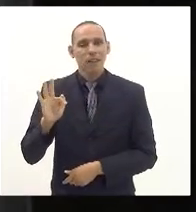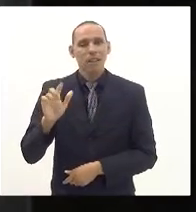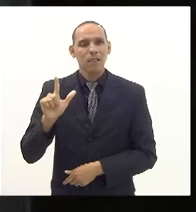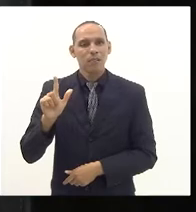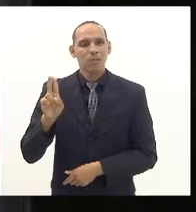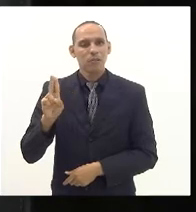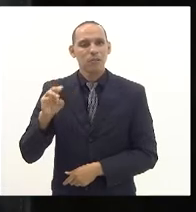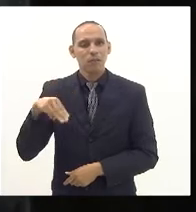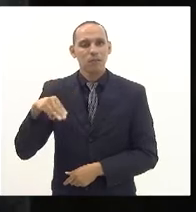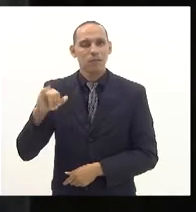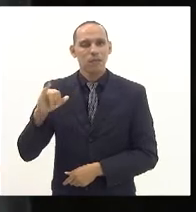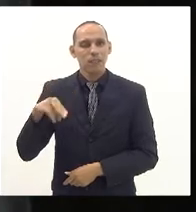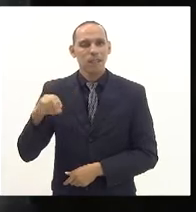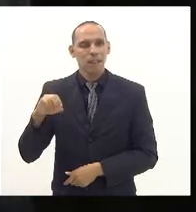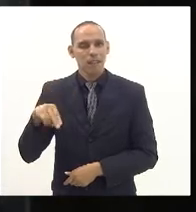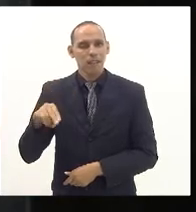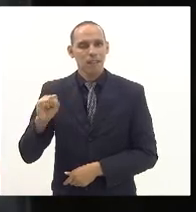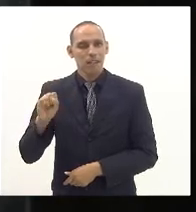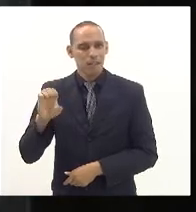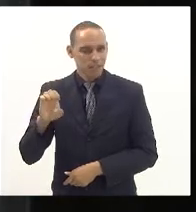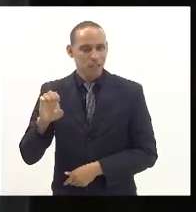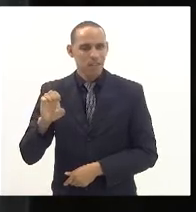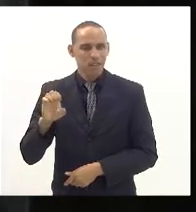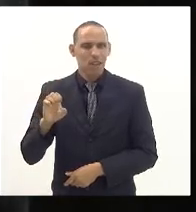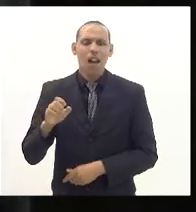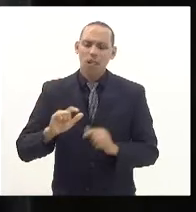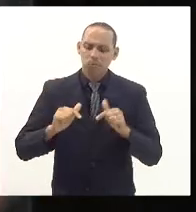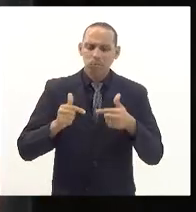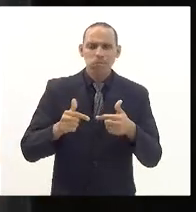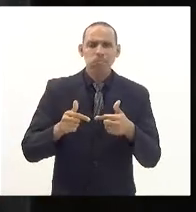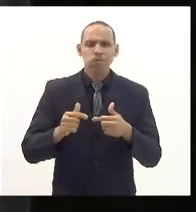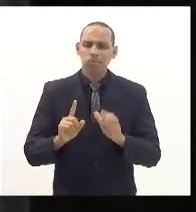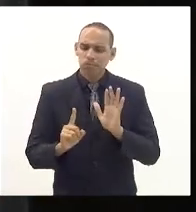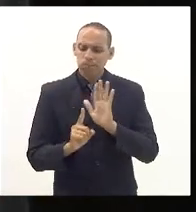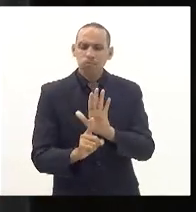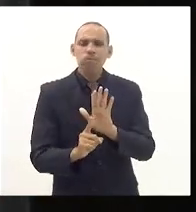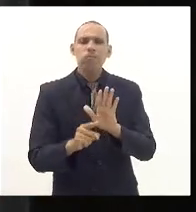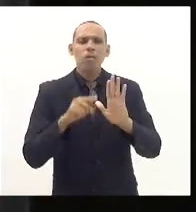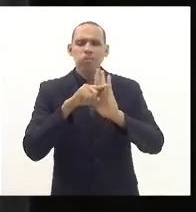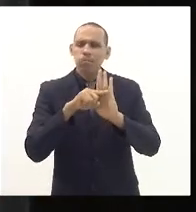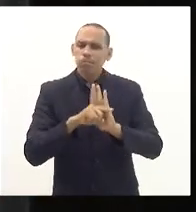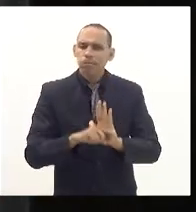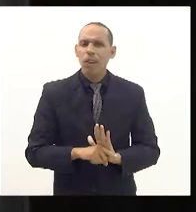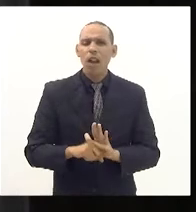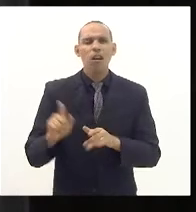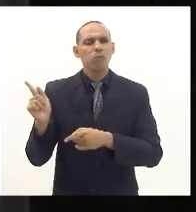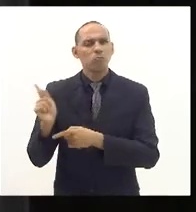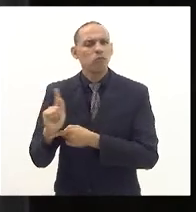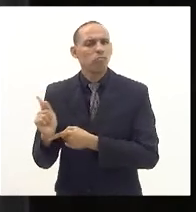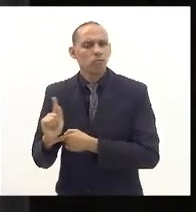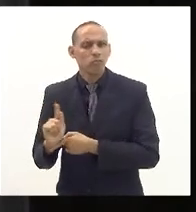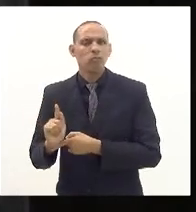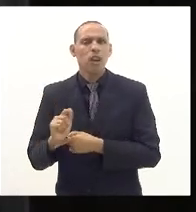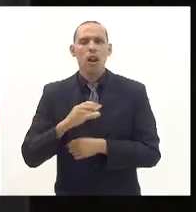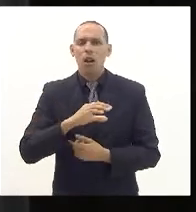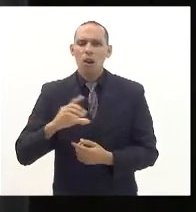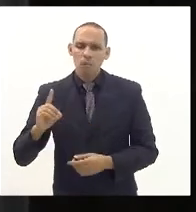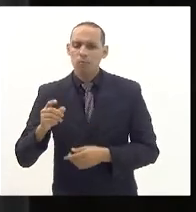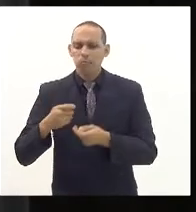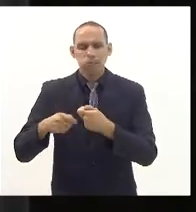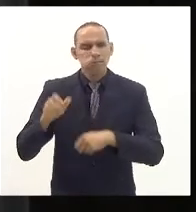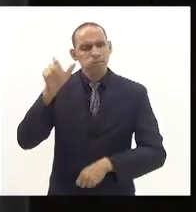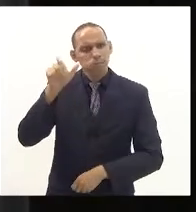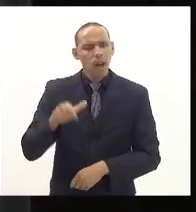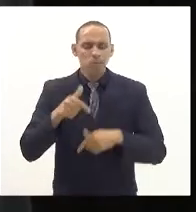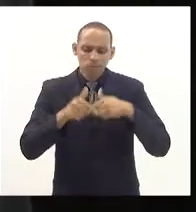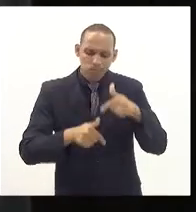homem de ação de frente de investigação como gestor nas coordenações administrativas de que